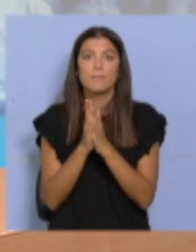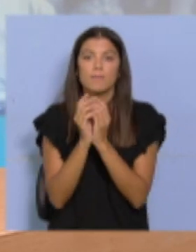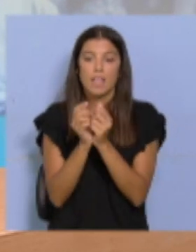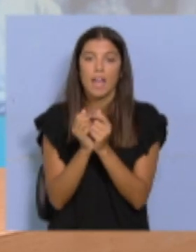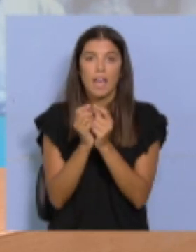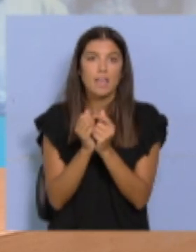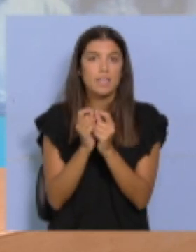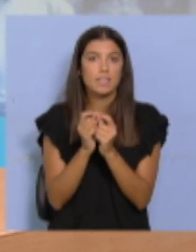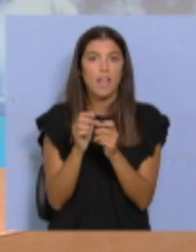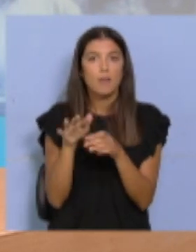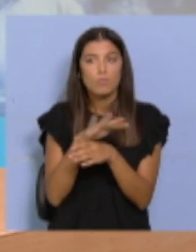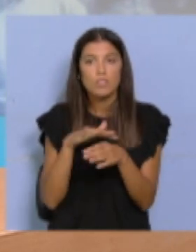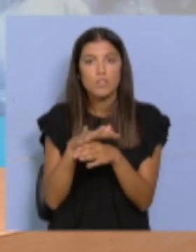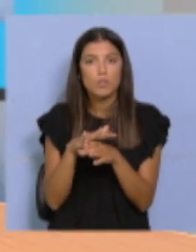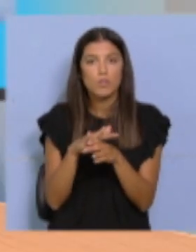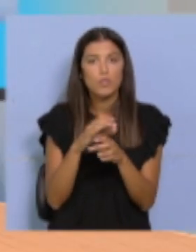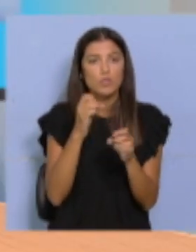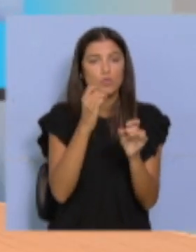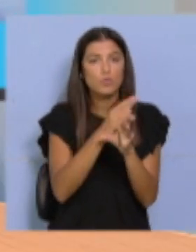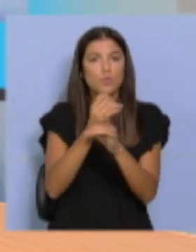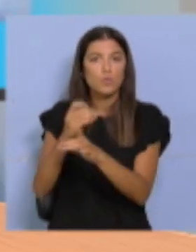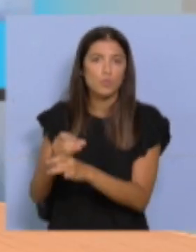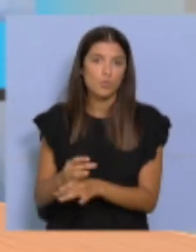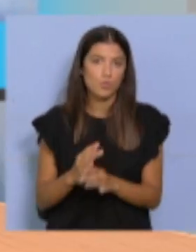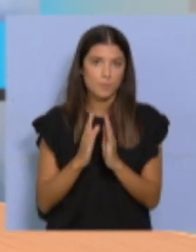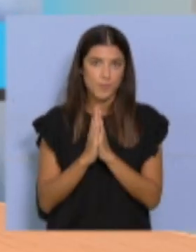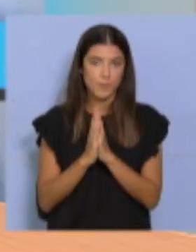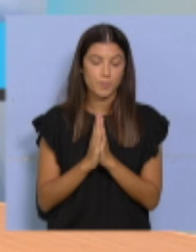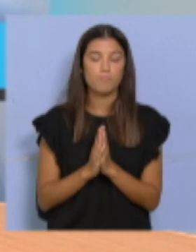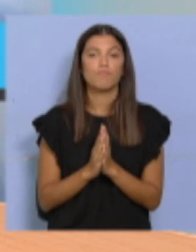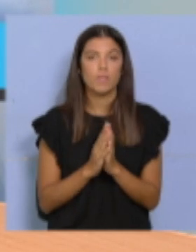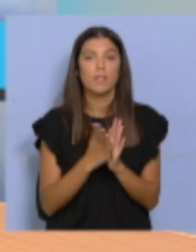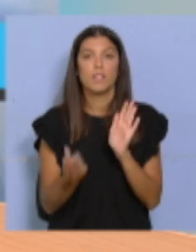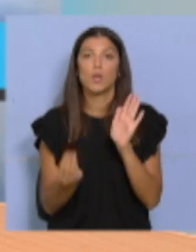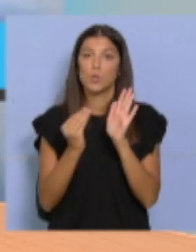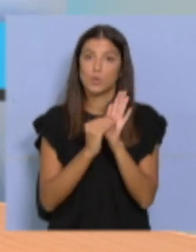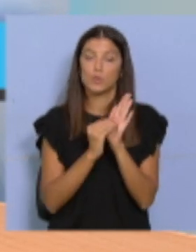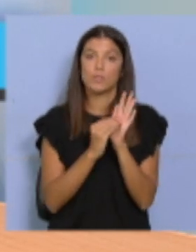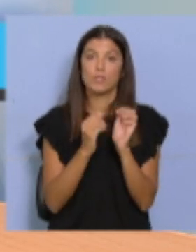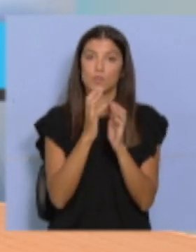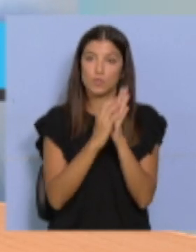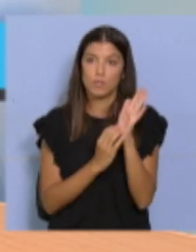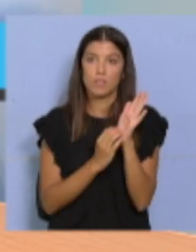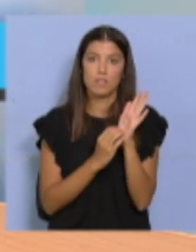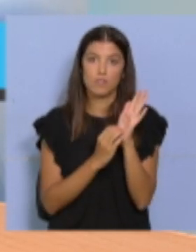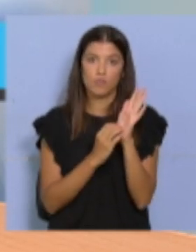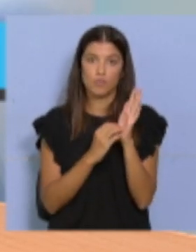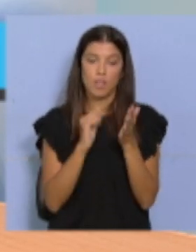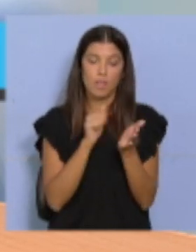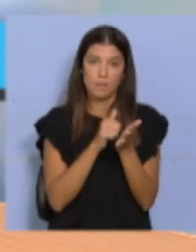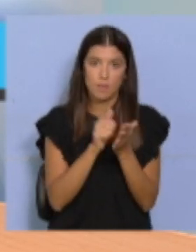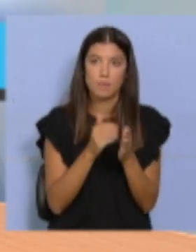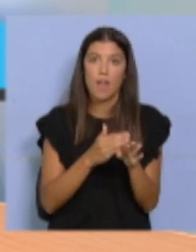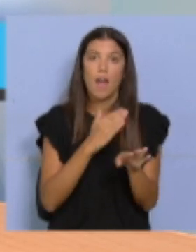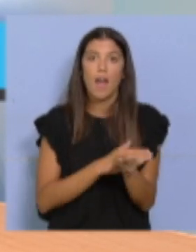aí fica esse desafio também para incluir nas mensagens que os textos da Bíblia vão provocar. E antes vamos ouvir o texto